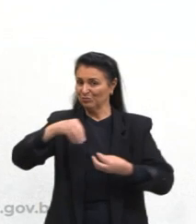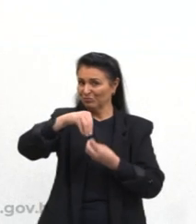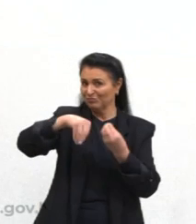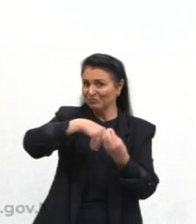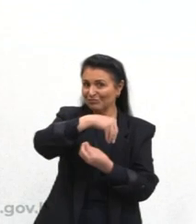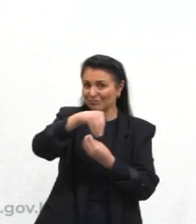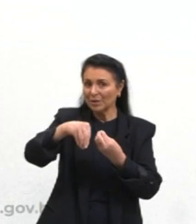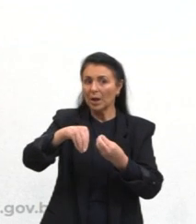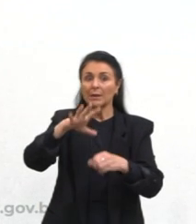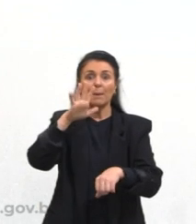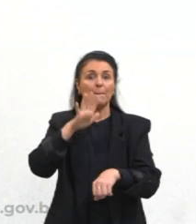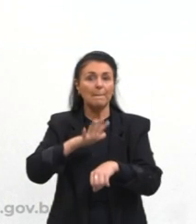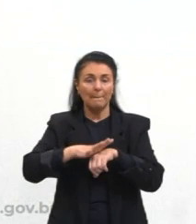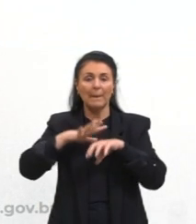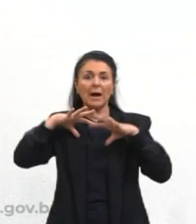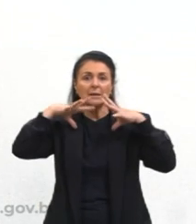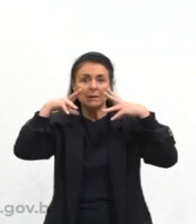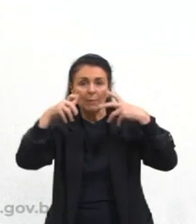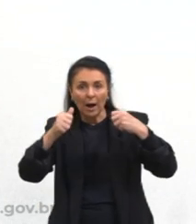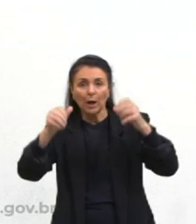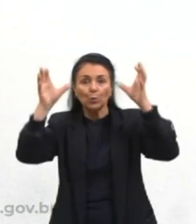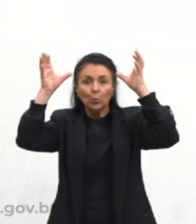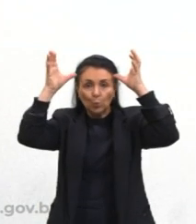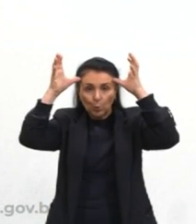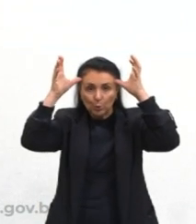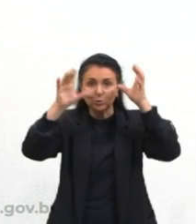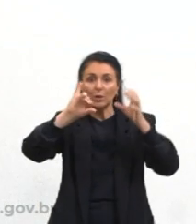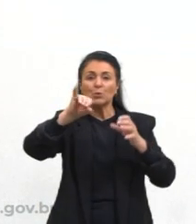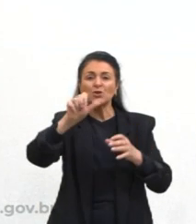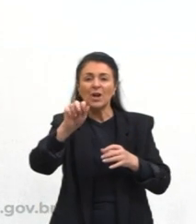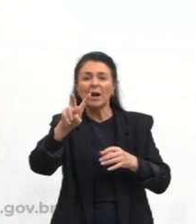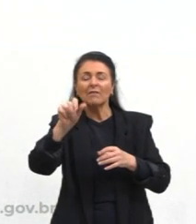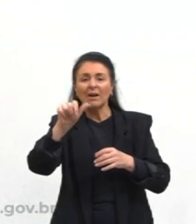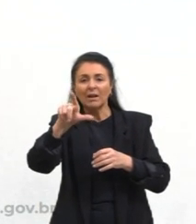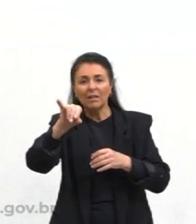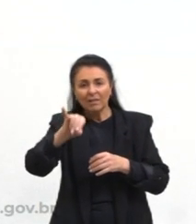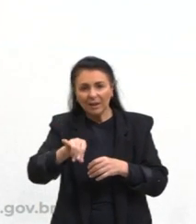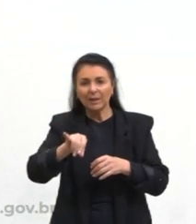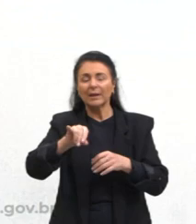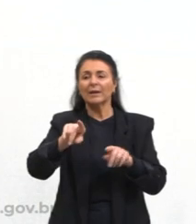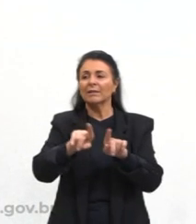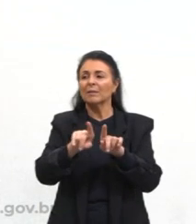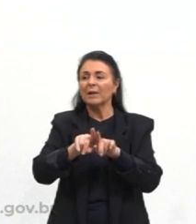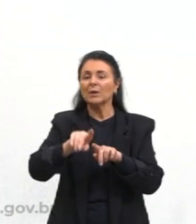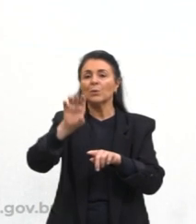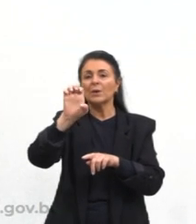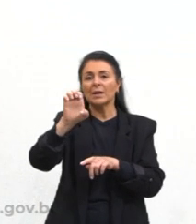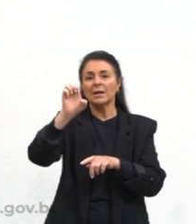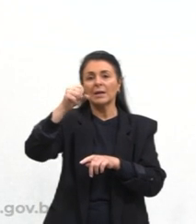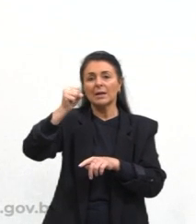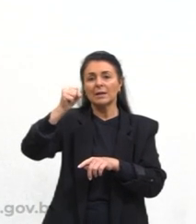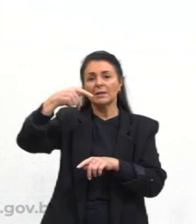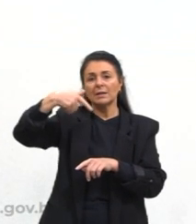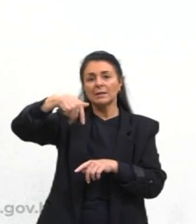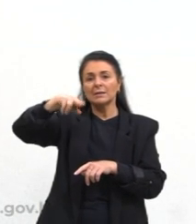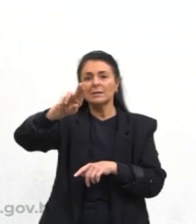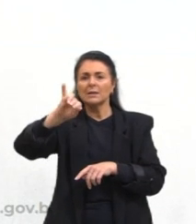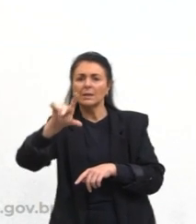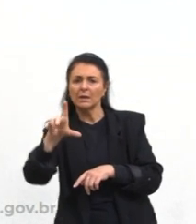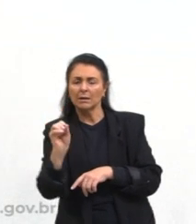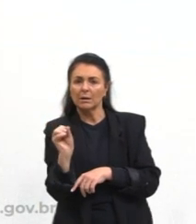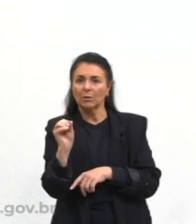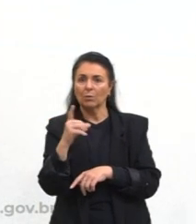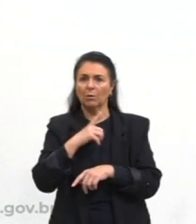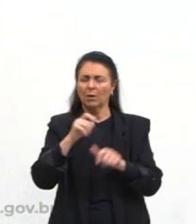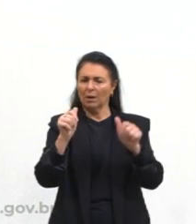um pouco mais de animal né urso continua javali Esquilos não é outros animais aí a E aí eu traga essa fotinha aqui